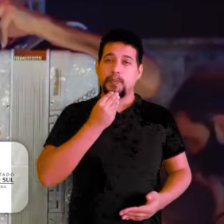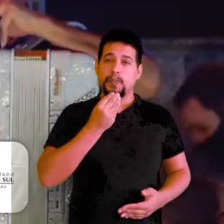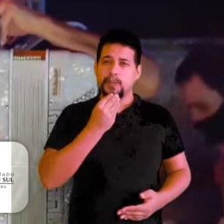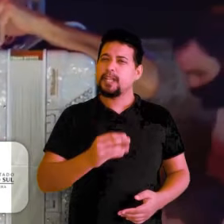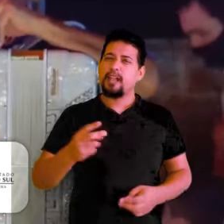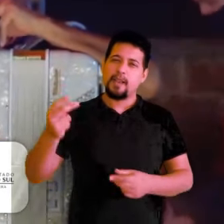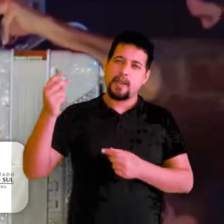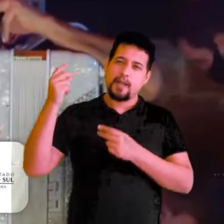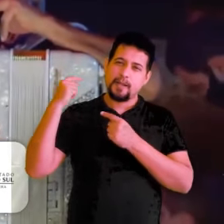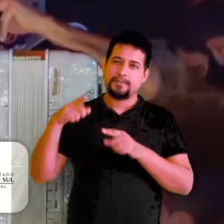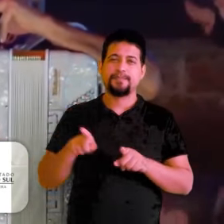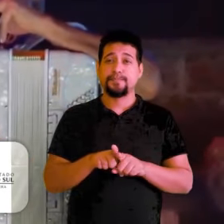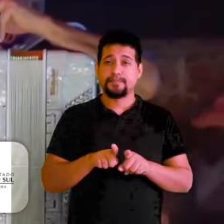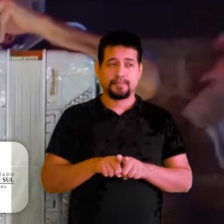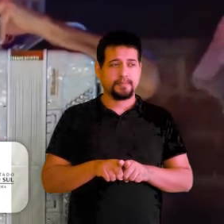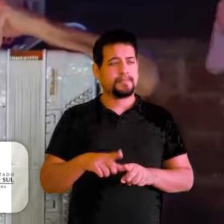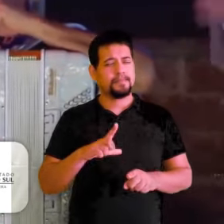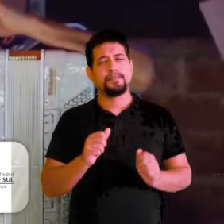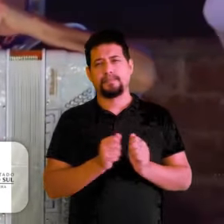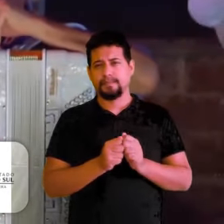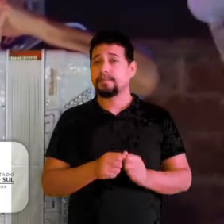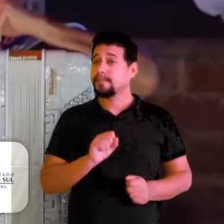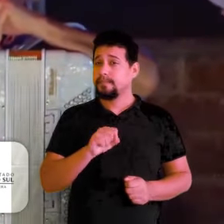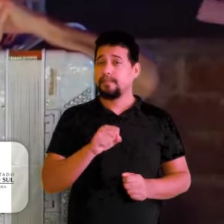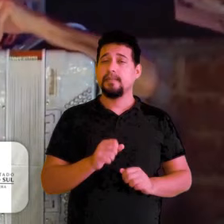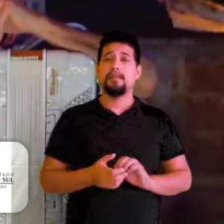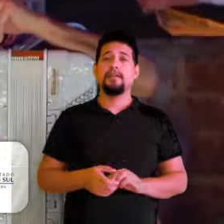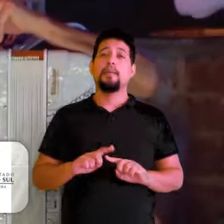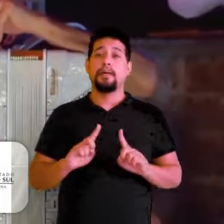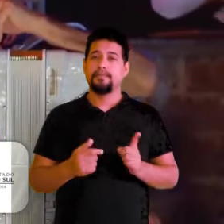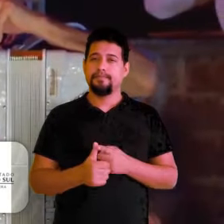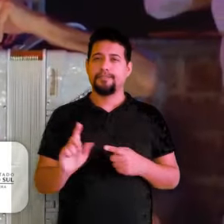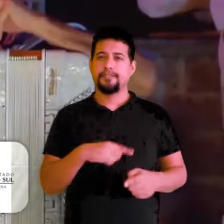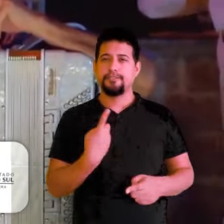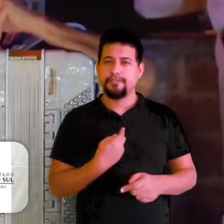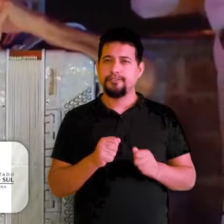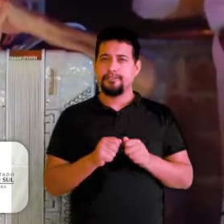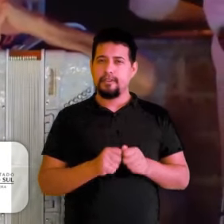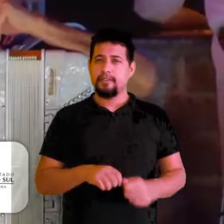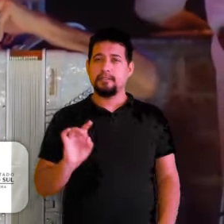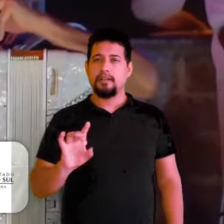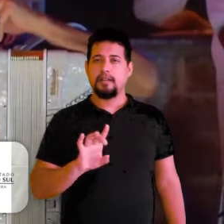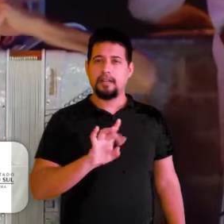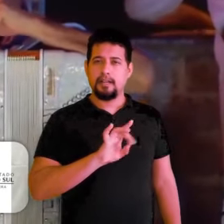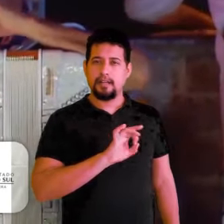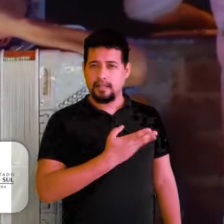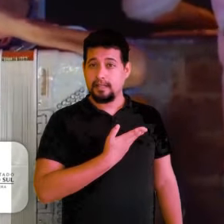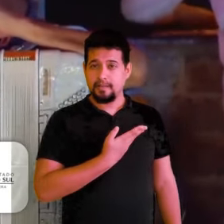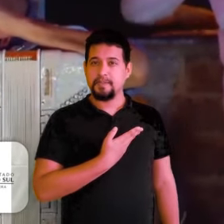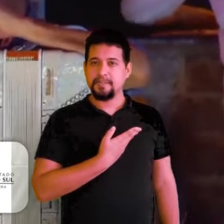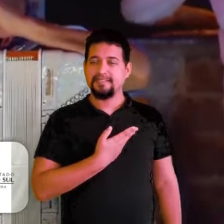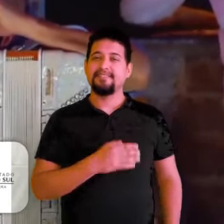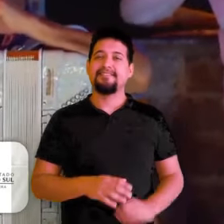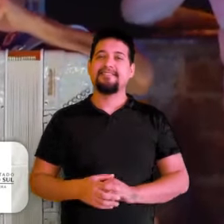surgiu a oportunidade de você, a possibilidade de você vir... Então, primeiro a gente fez uma consulta com cada